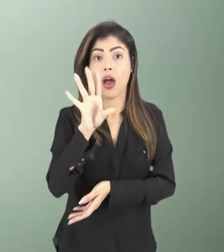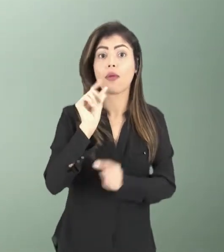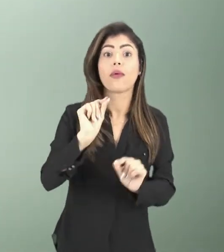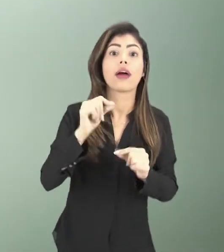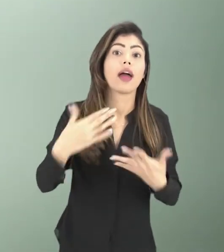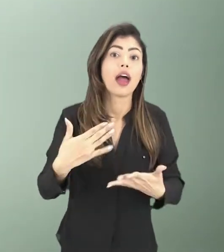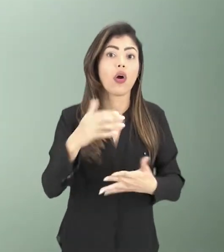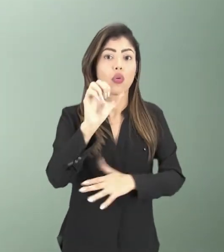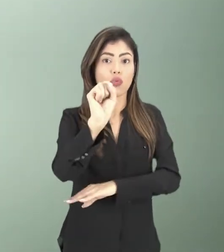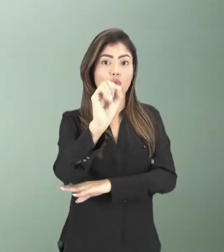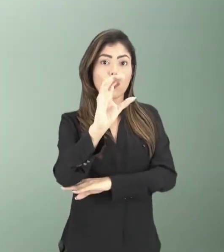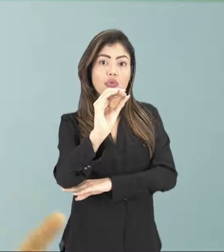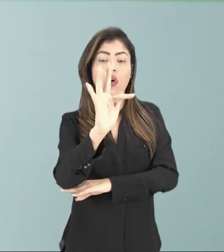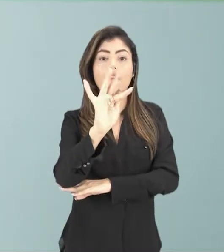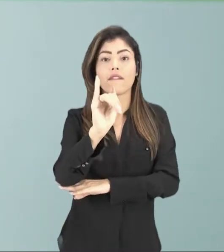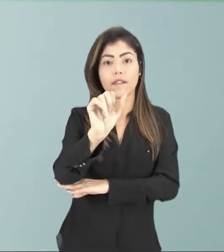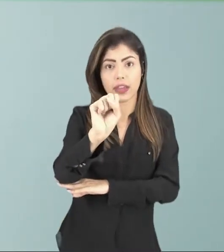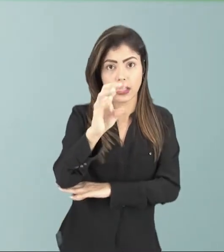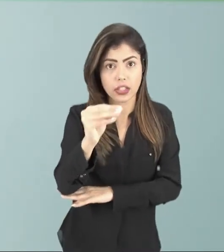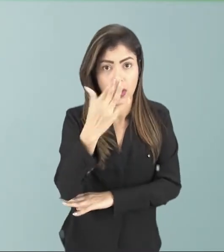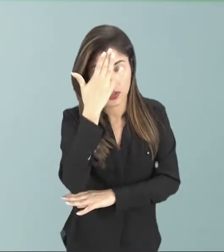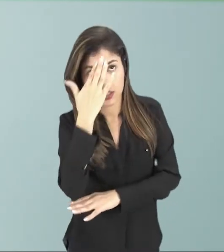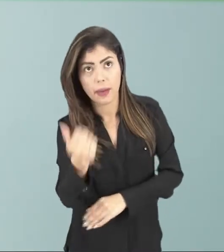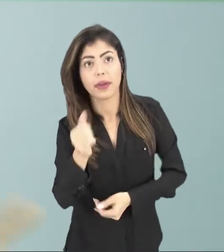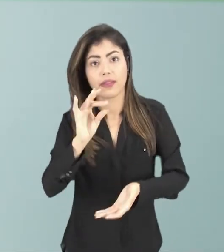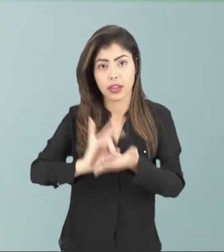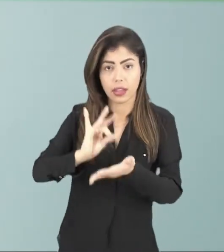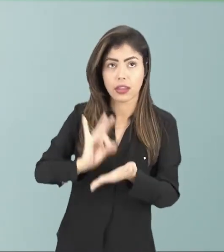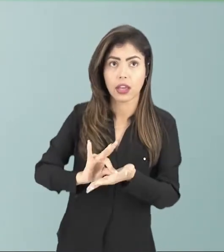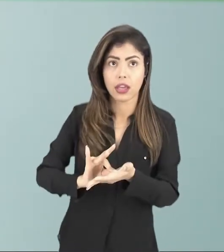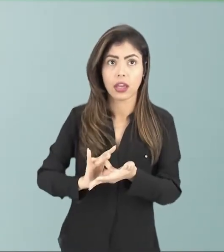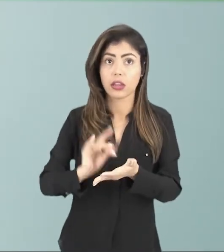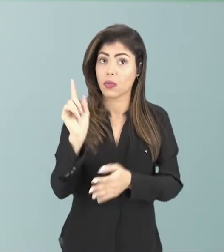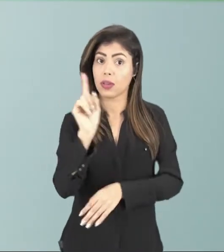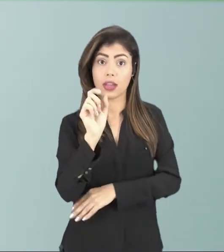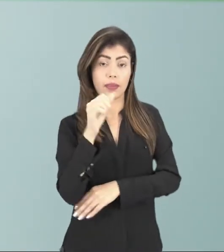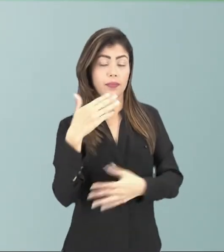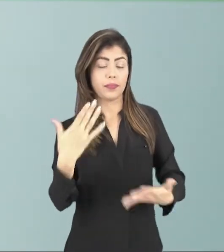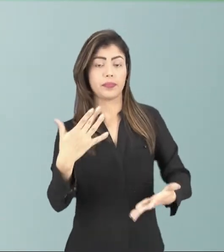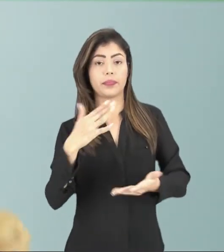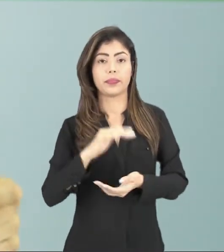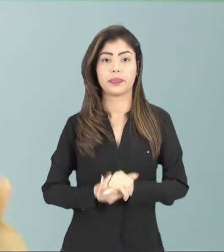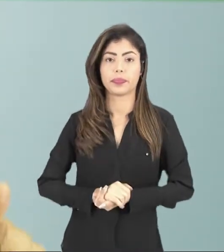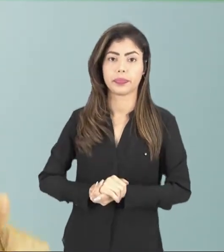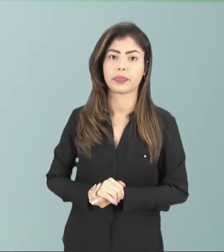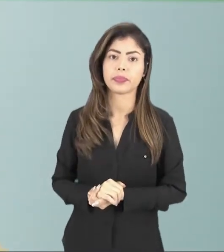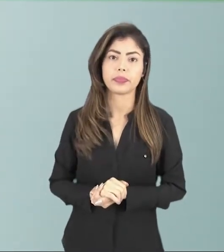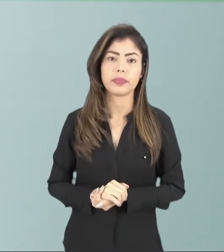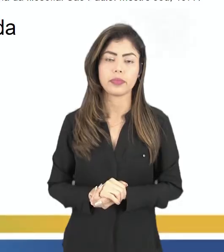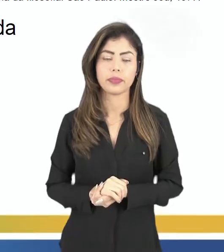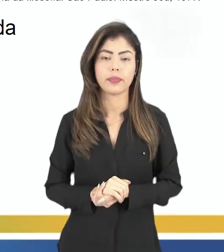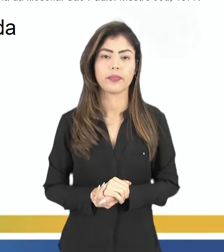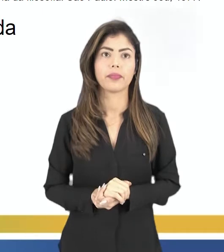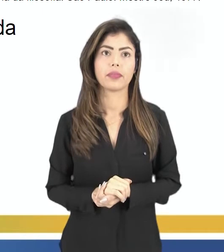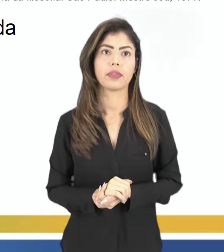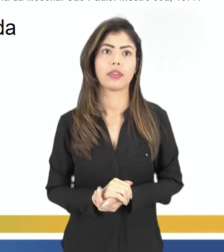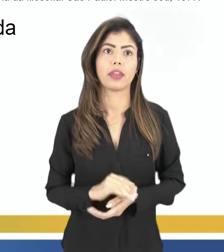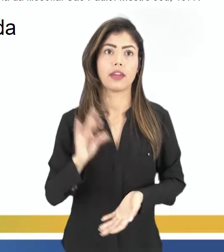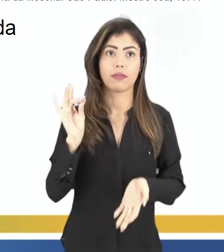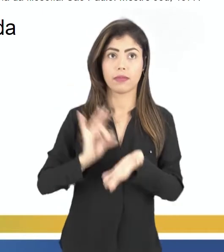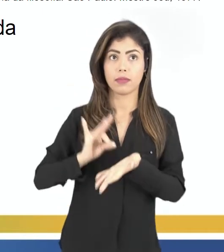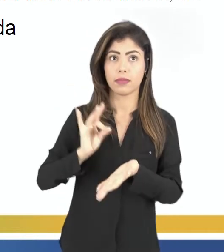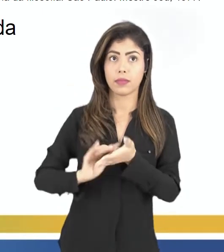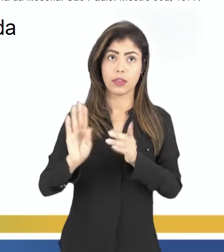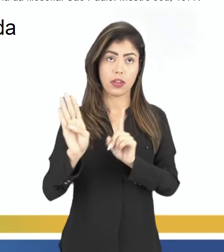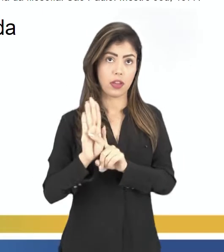sofista. É o sofista que relativiza o saber verdadeiro, não é a C, tá? A alternativa verdadeira é a